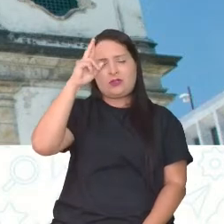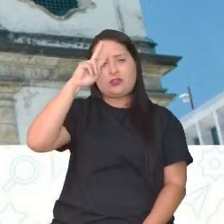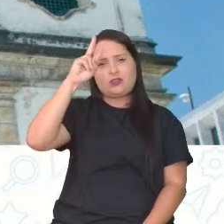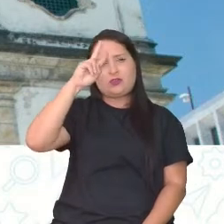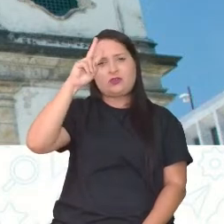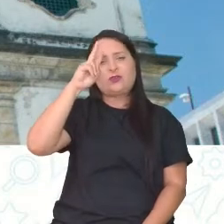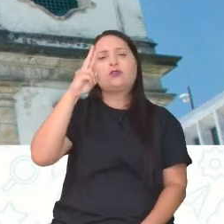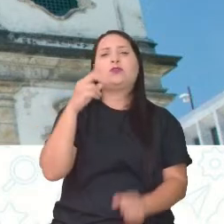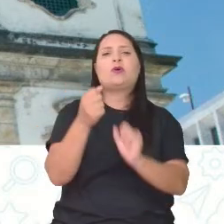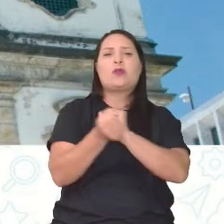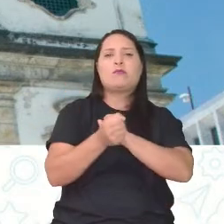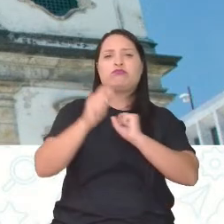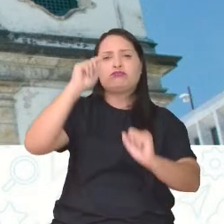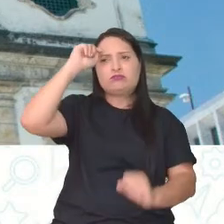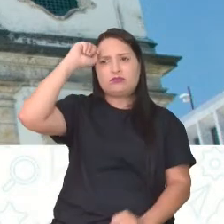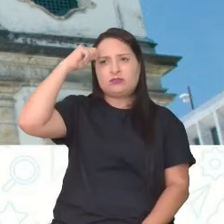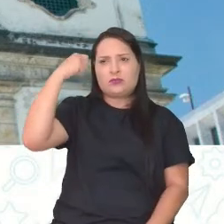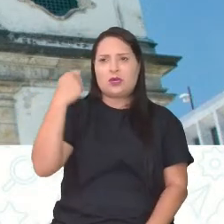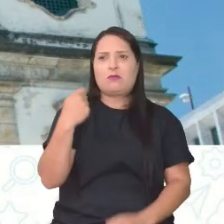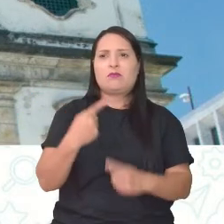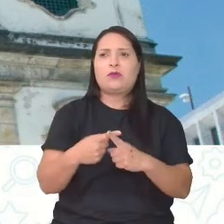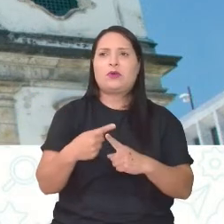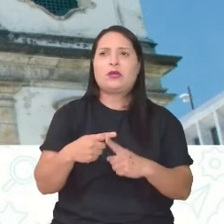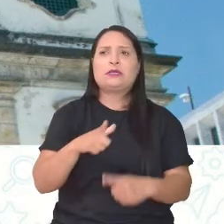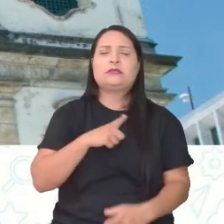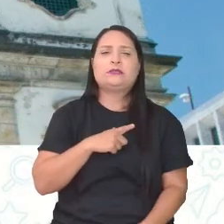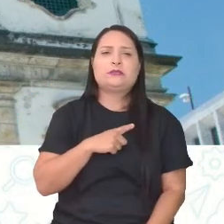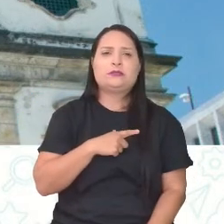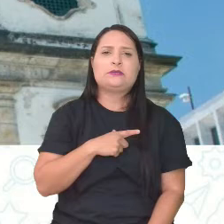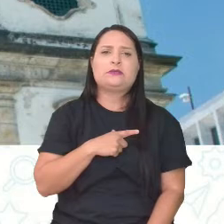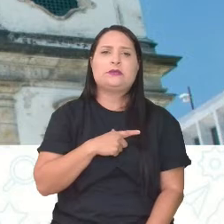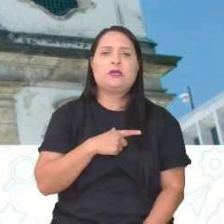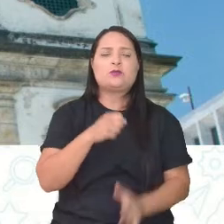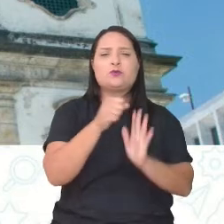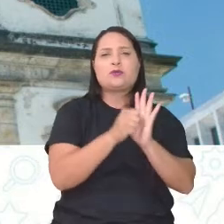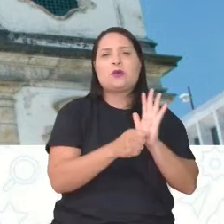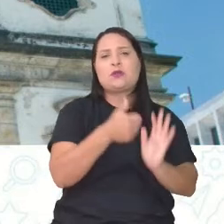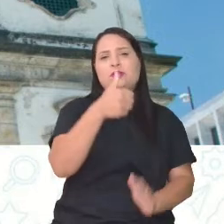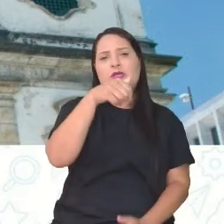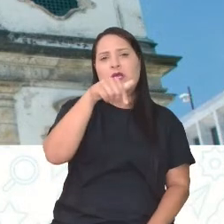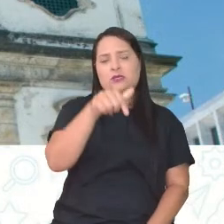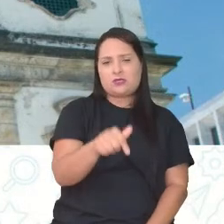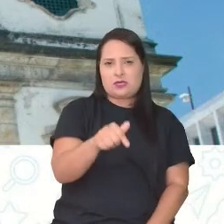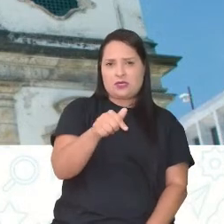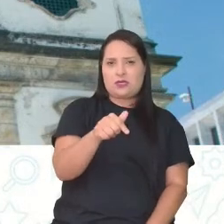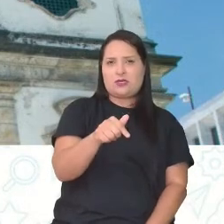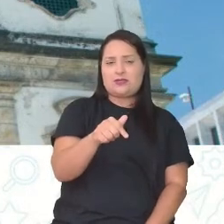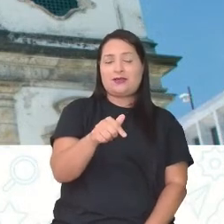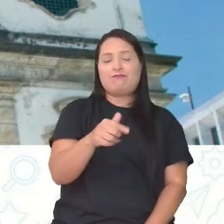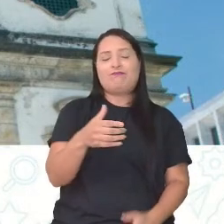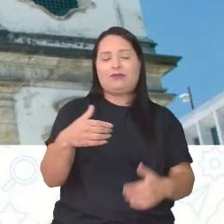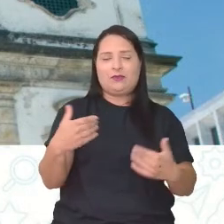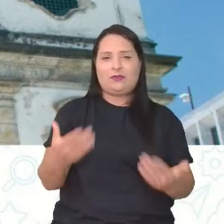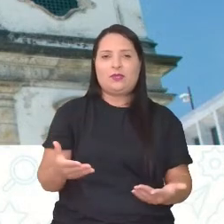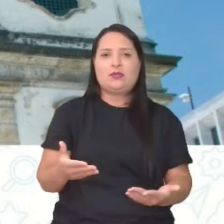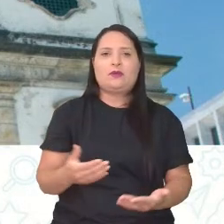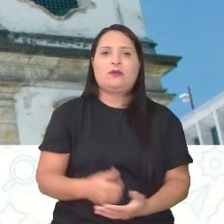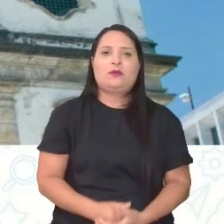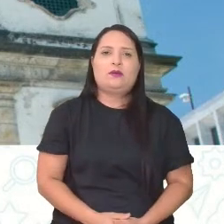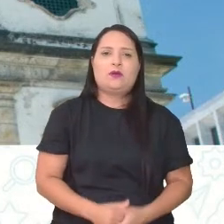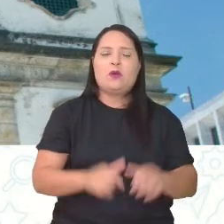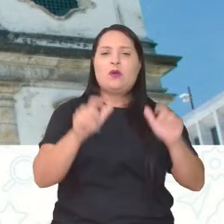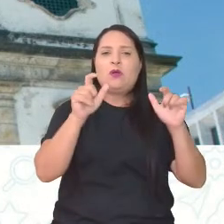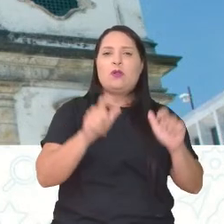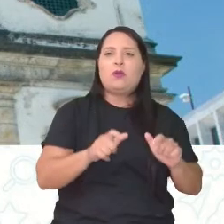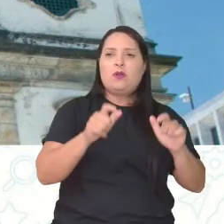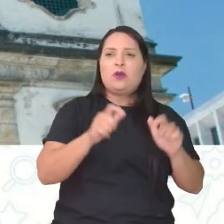Rosários dos Homens Pretos executou na cidade desde o século XVII. Vejam só, esse lugar aí, né, foi